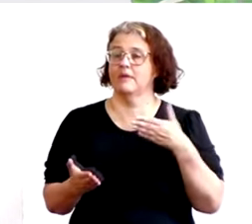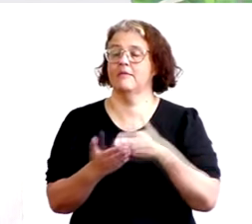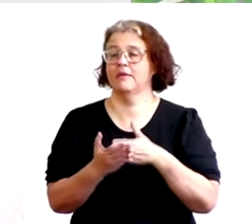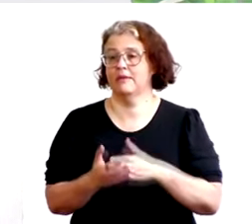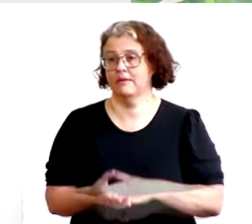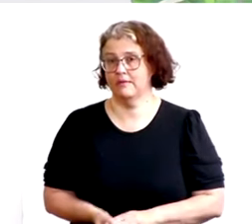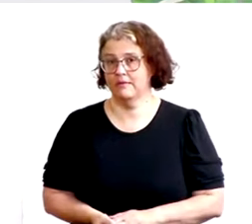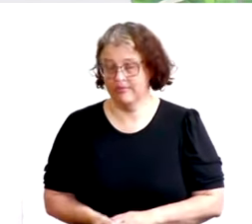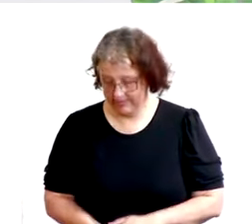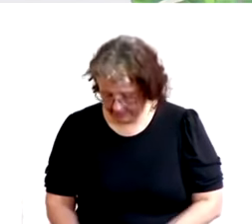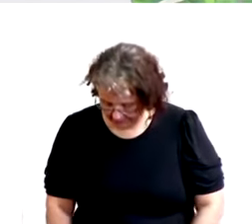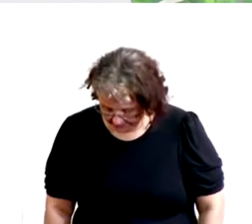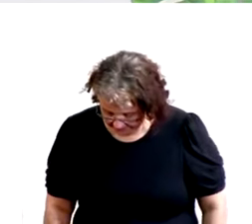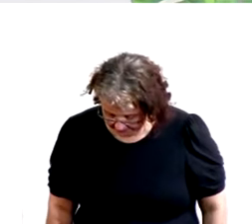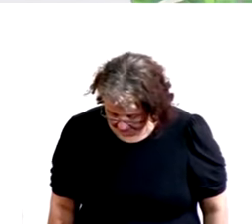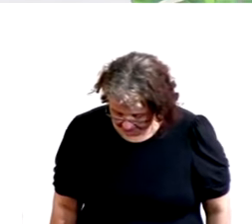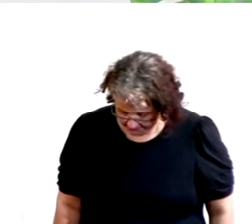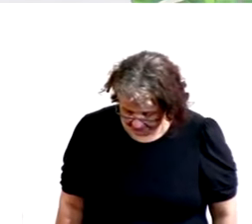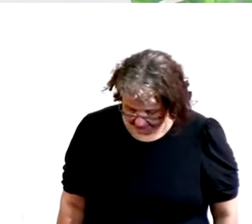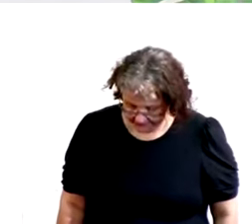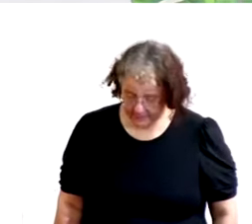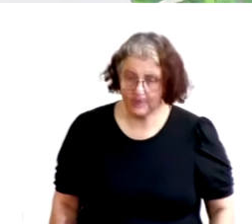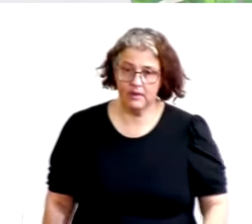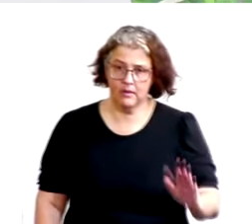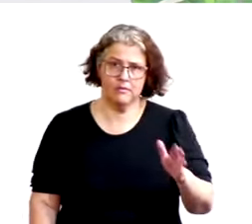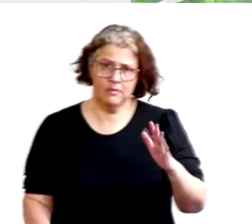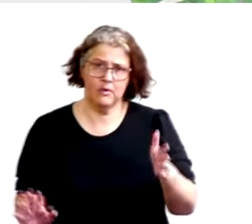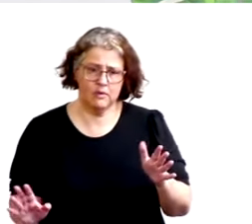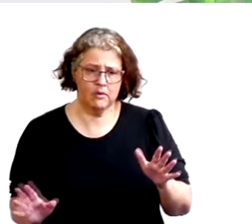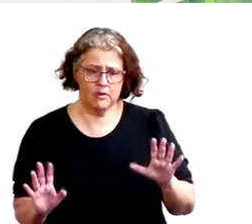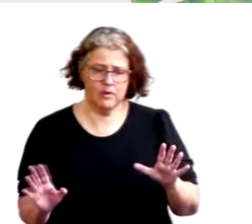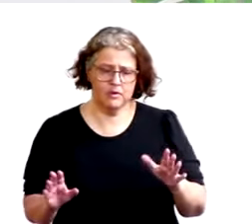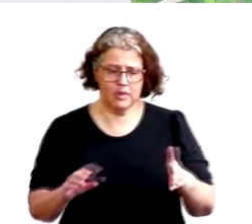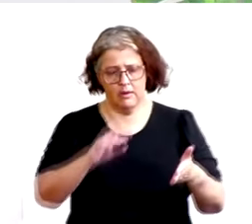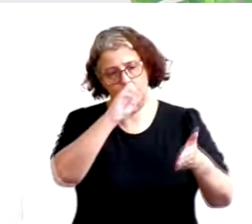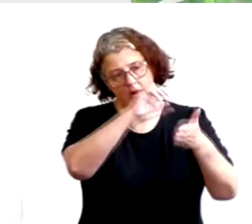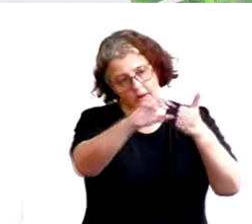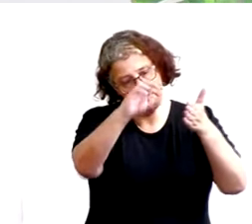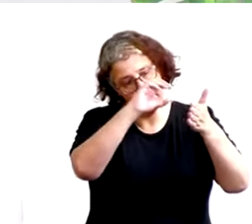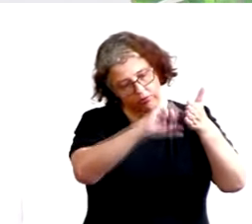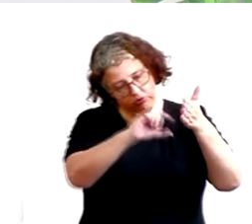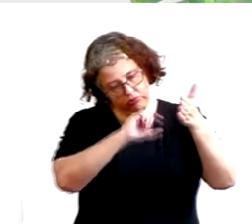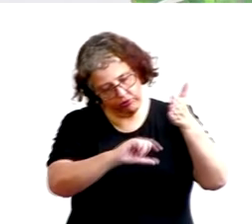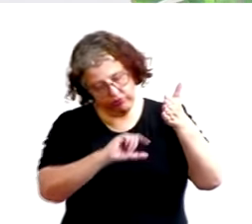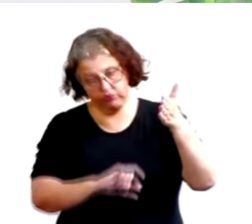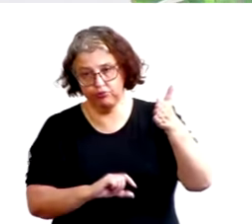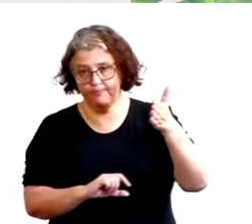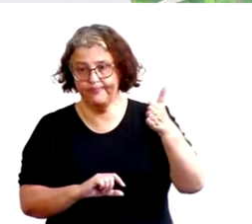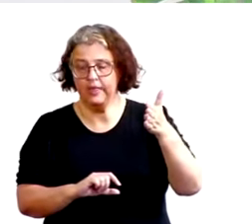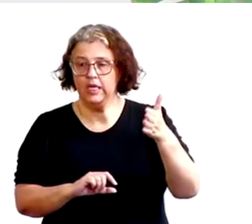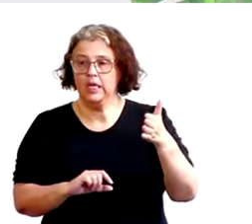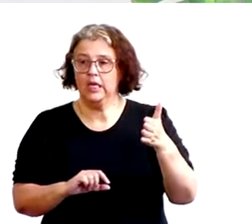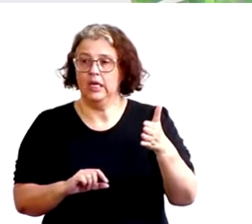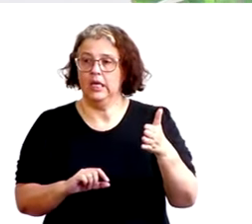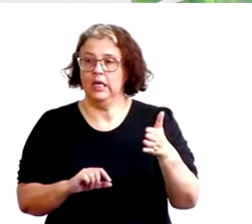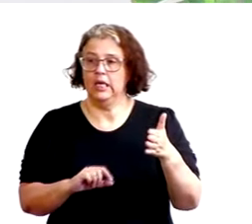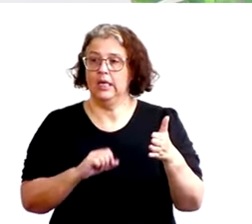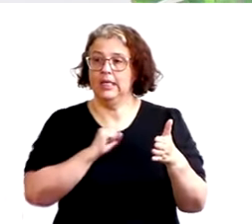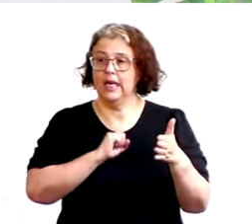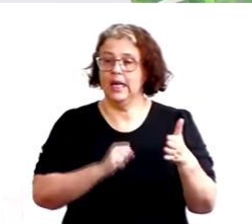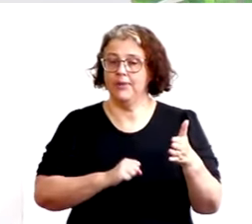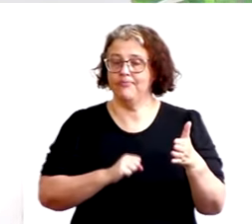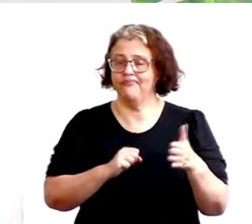obviamente ele tem estrofes e no texto hebraico aparecem palavras como sei lá